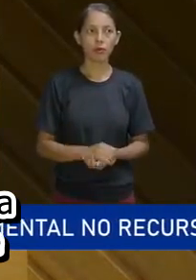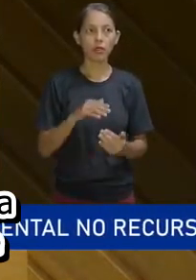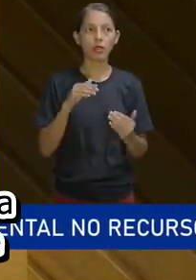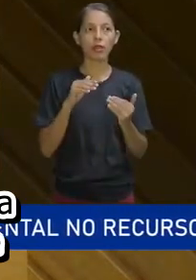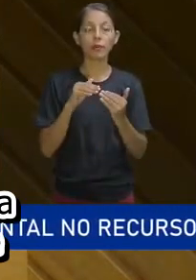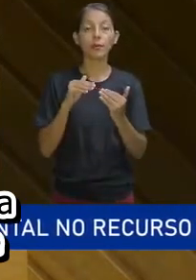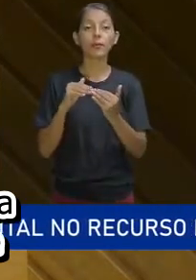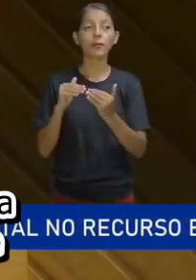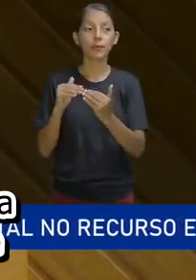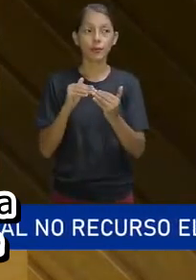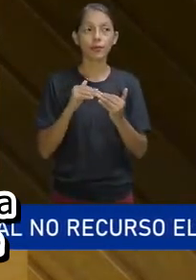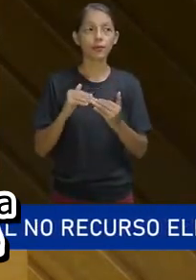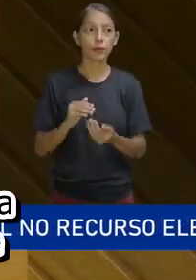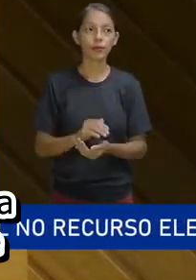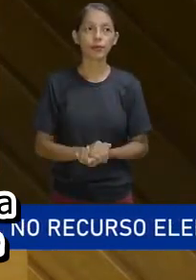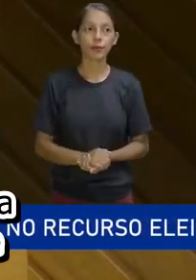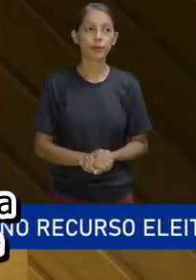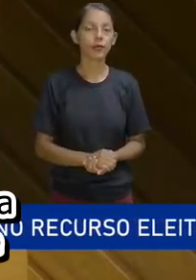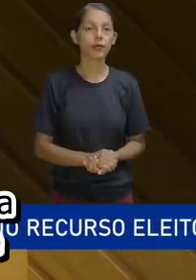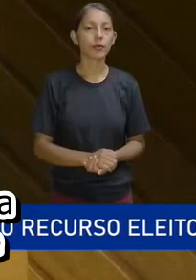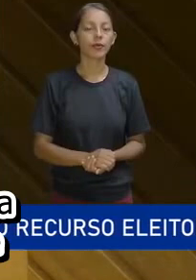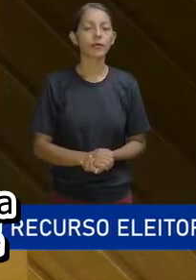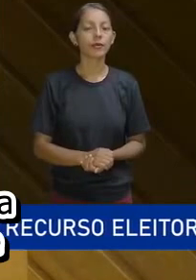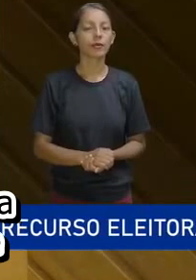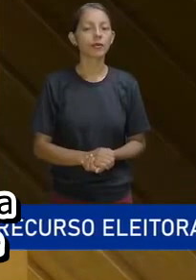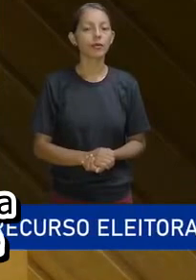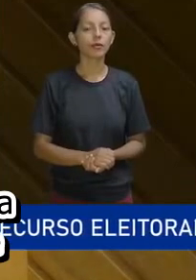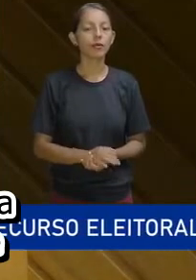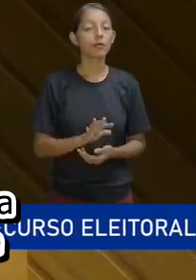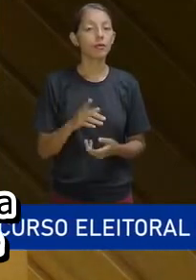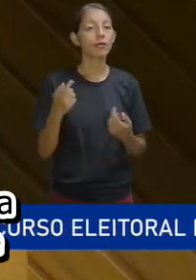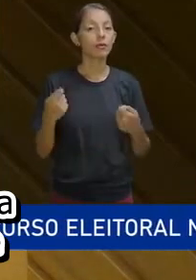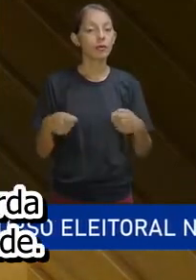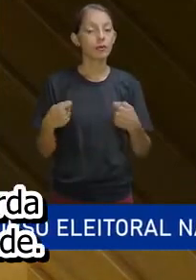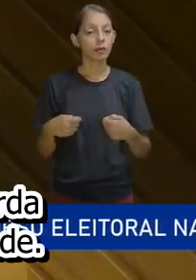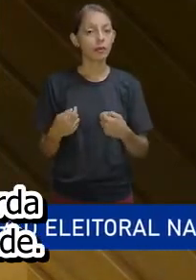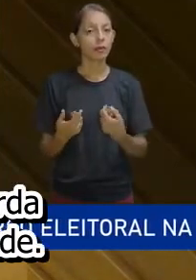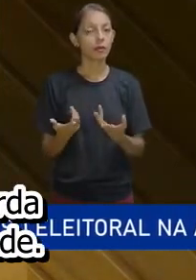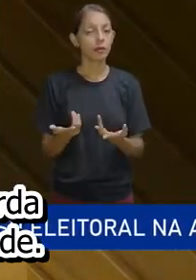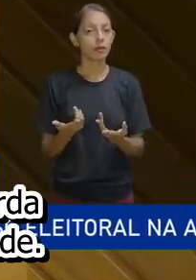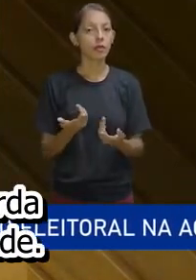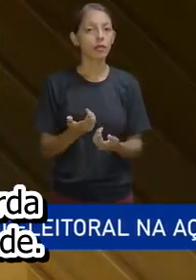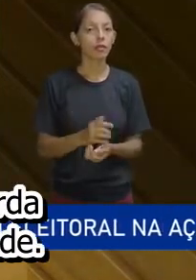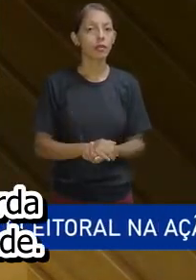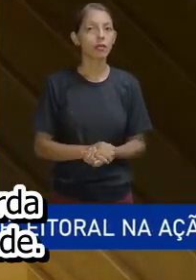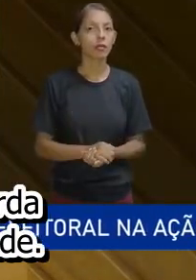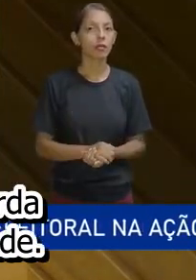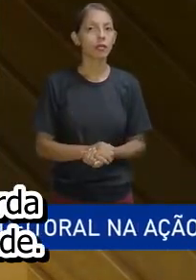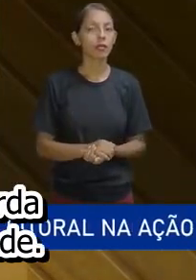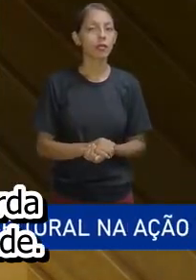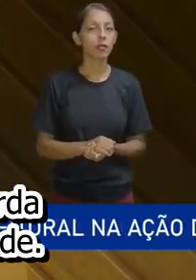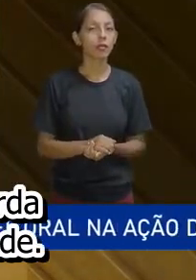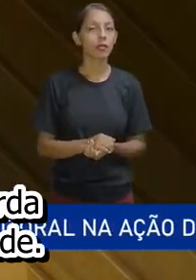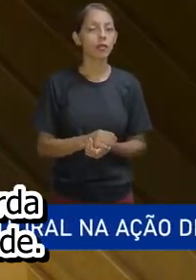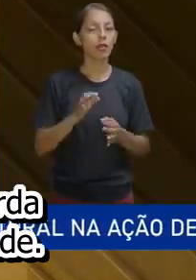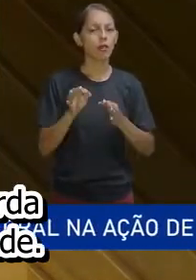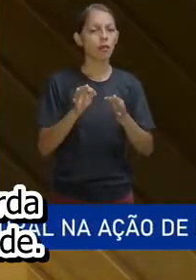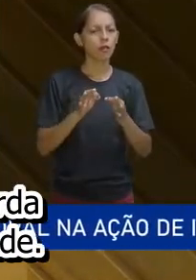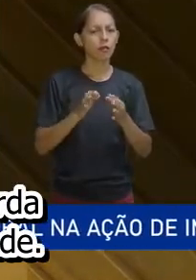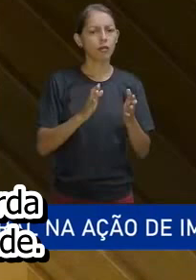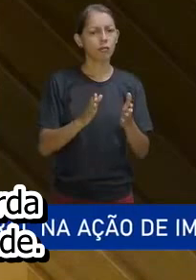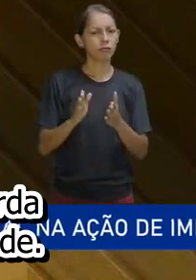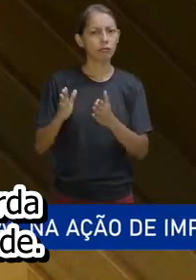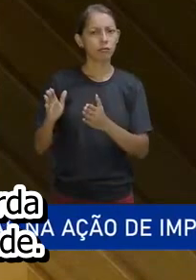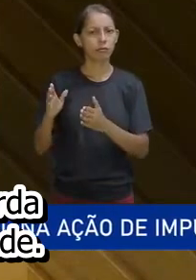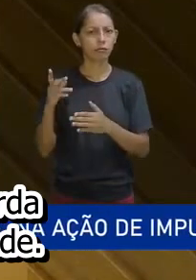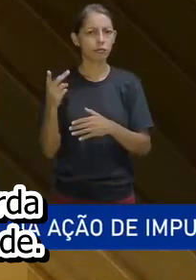mais uma vez, quando afirma existir a necessidade de se apurar em procedimento e processo